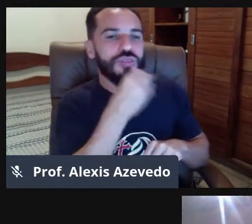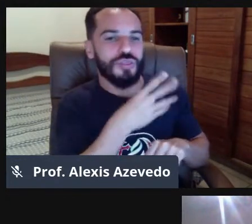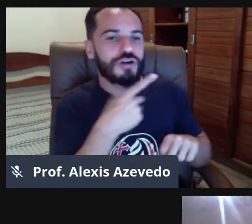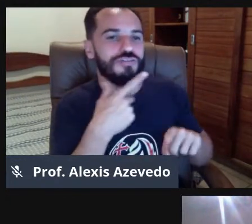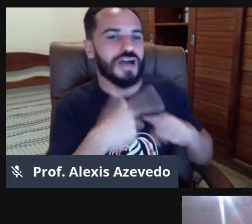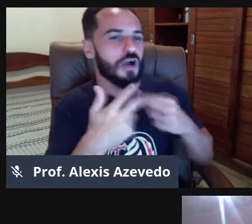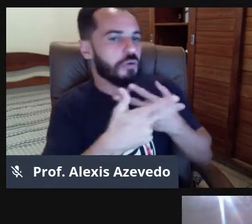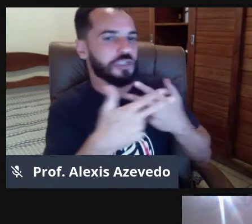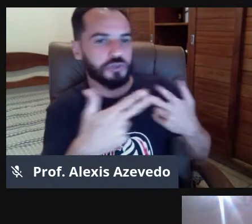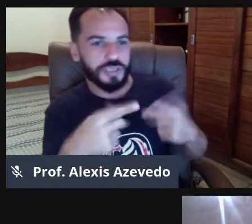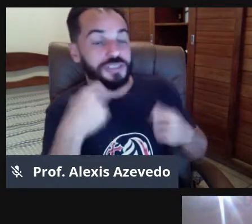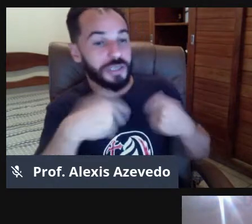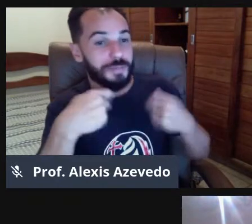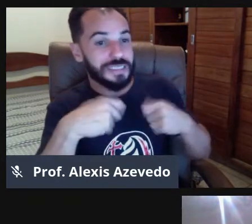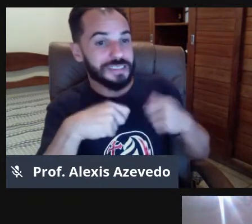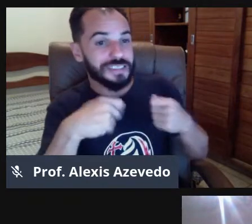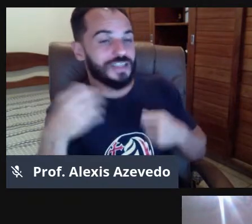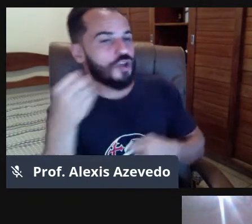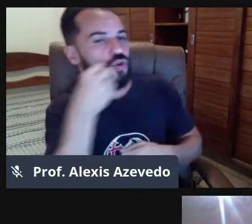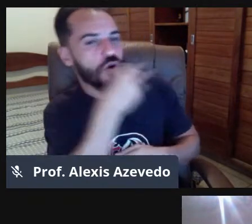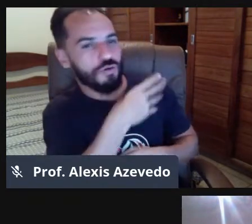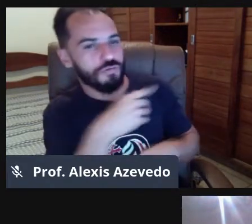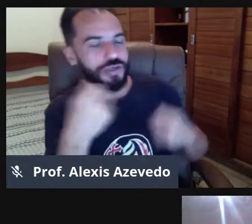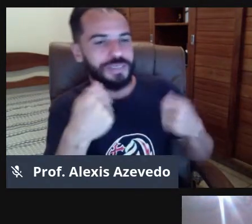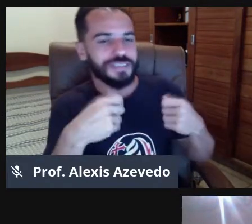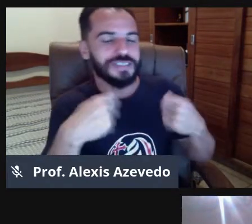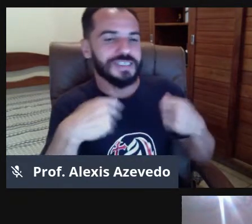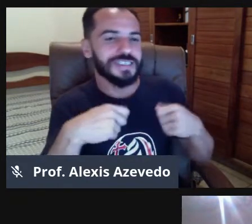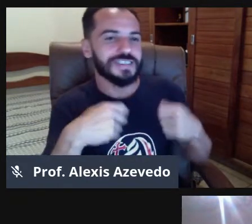ir atualizando, né, para o curso não ficar